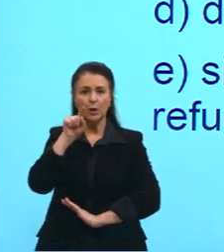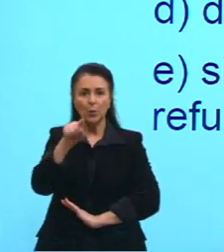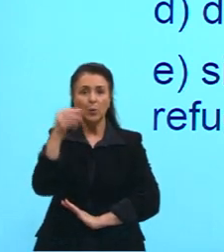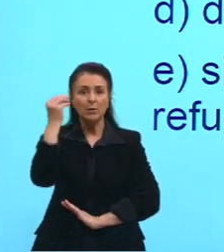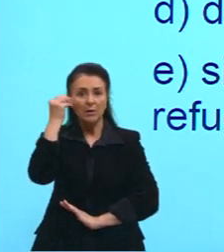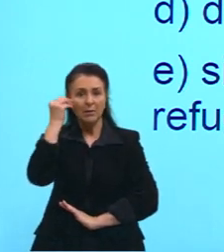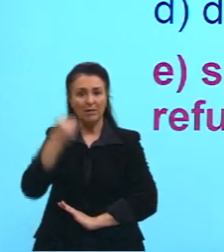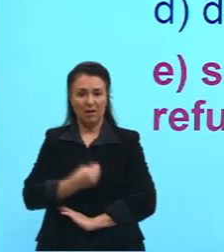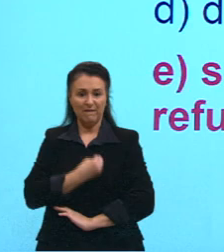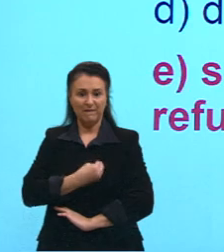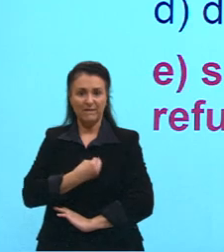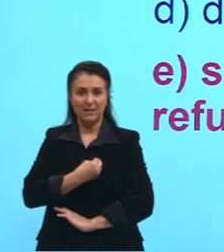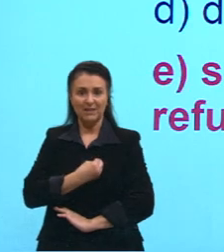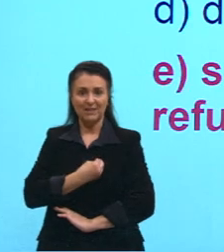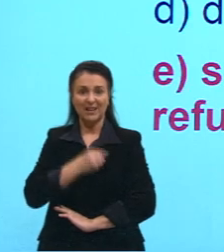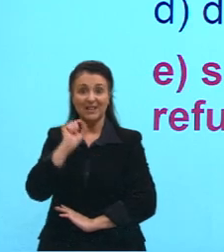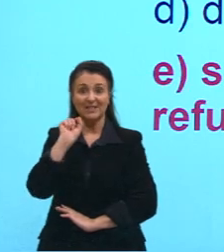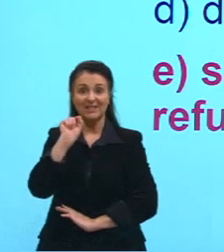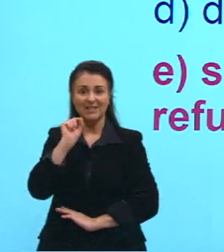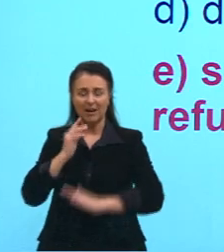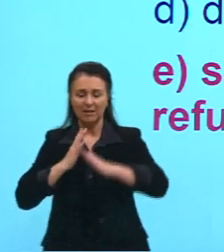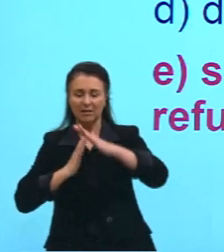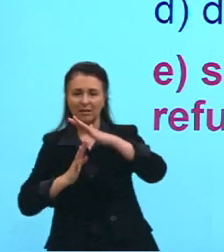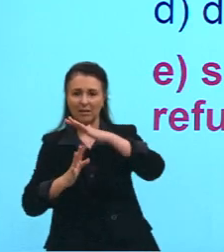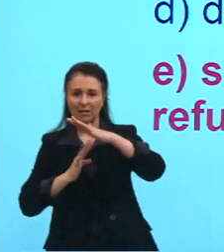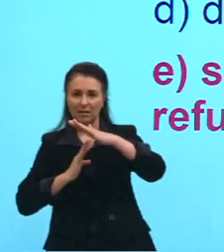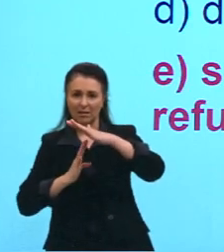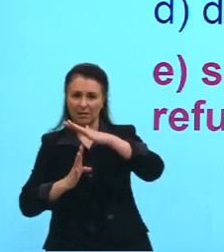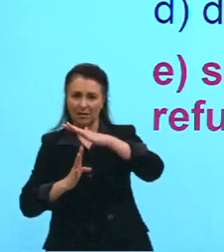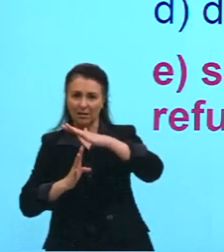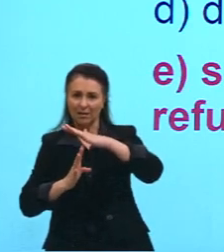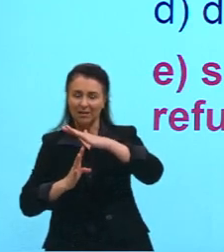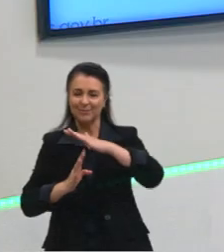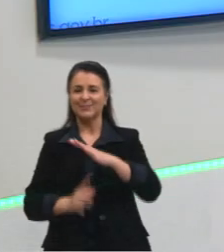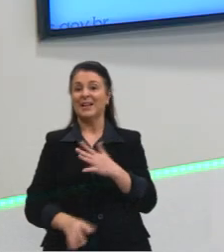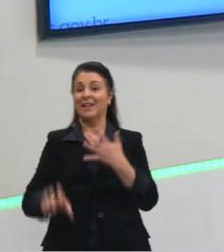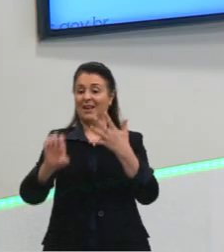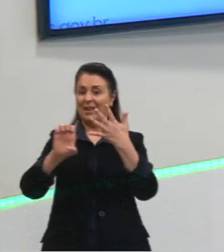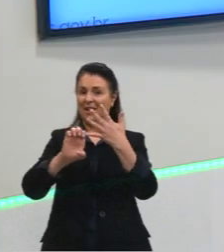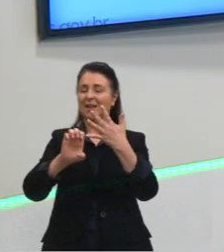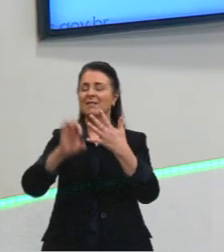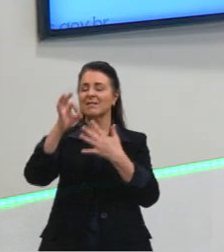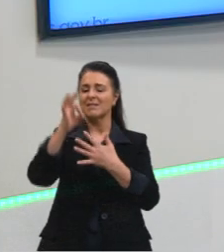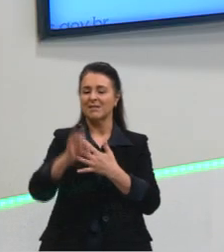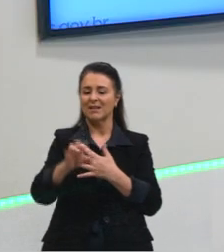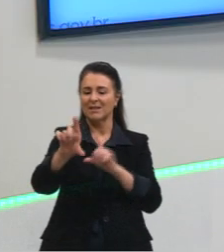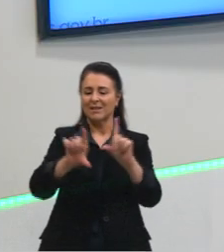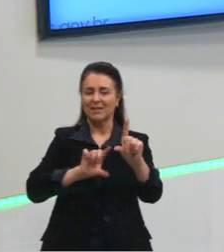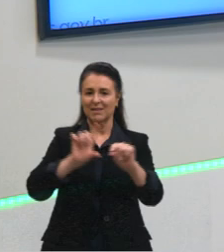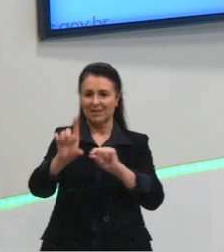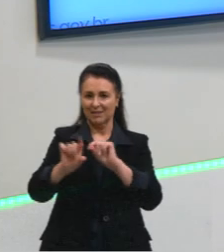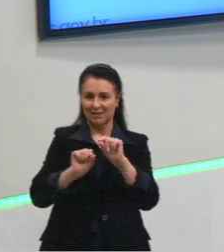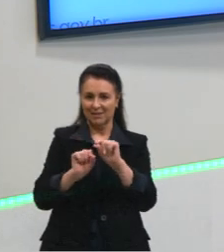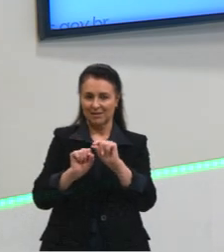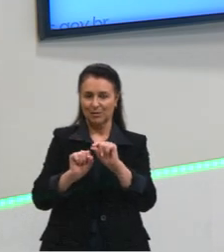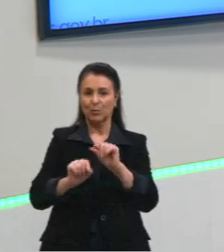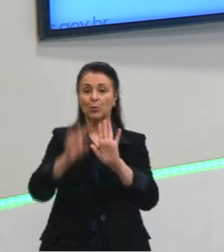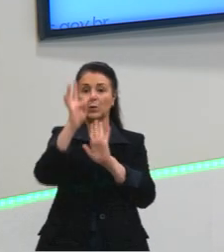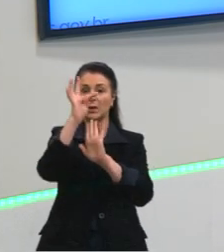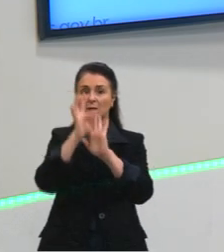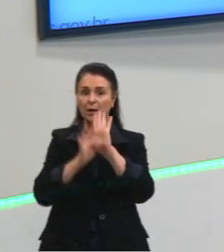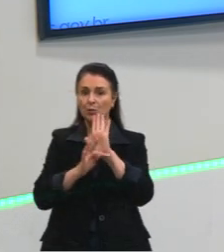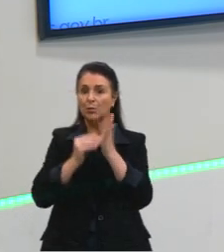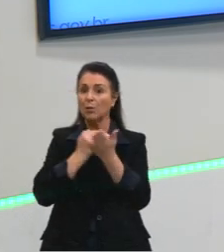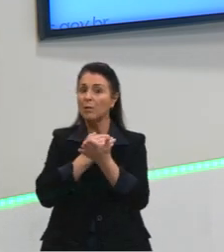refugiados Essa vai ser a nossa alternativa correta Por que que quando a alternativa quando o texto